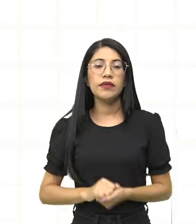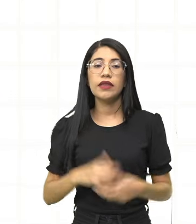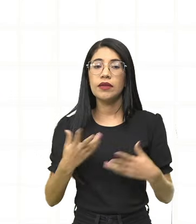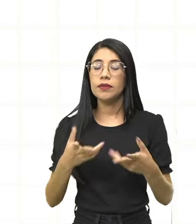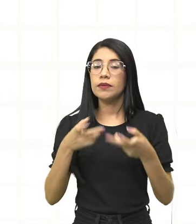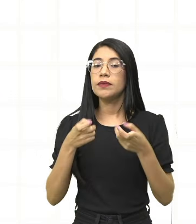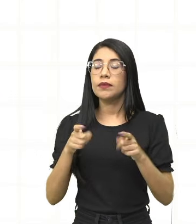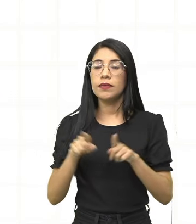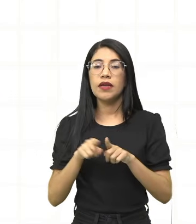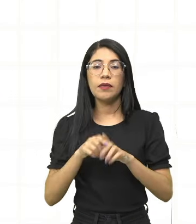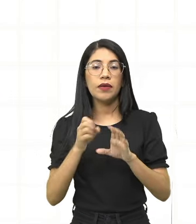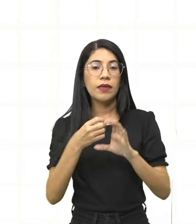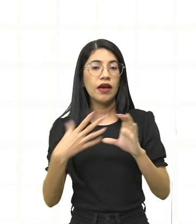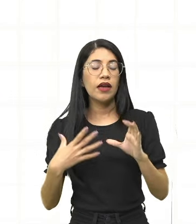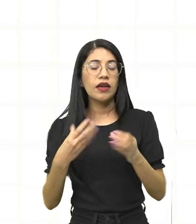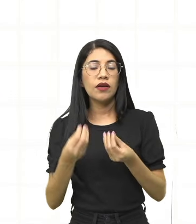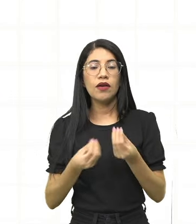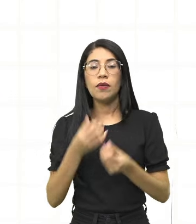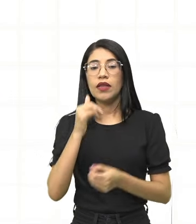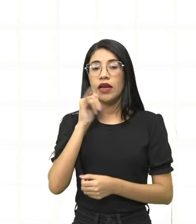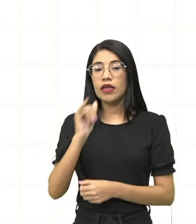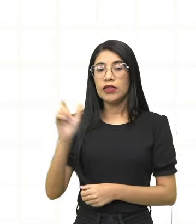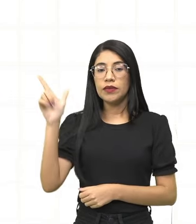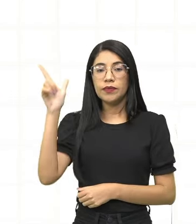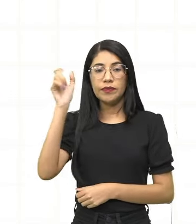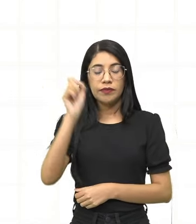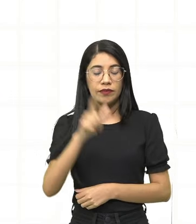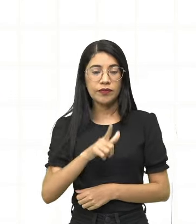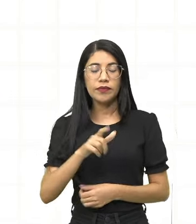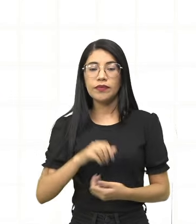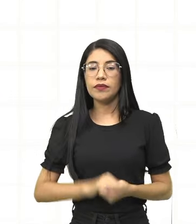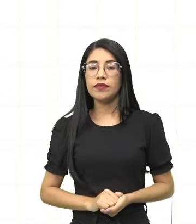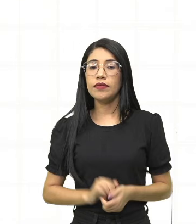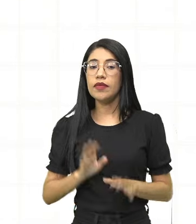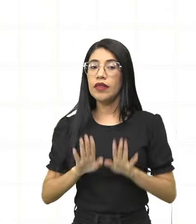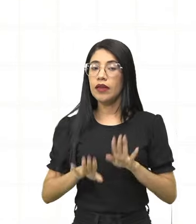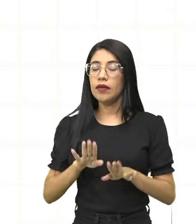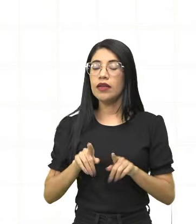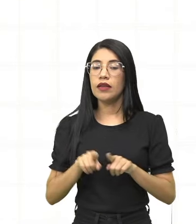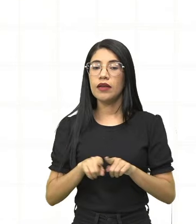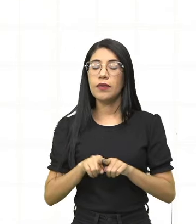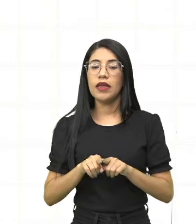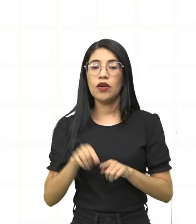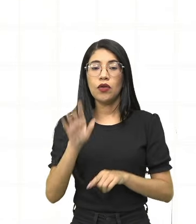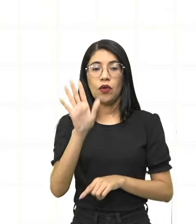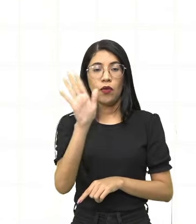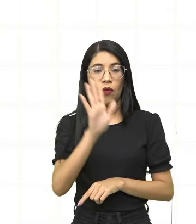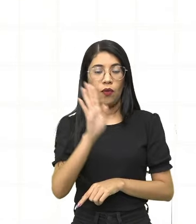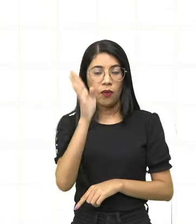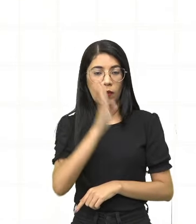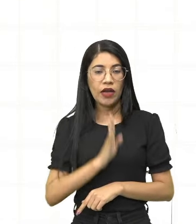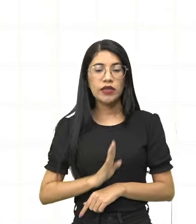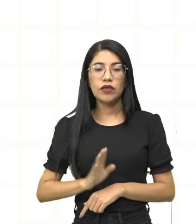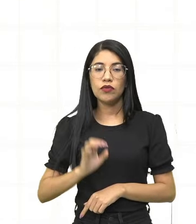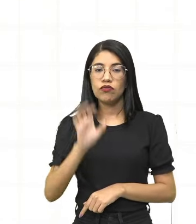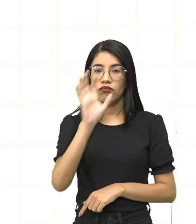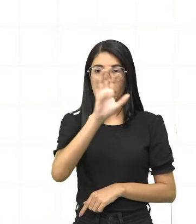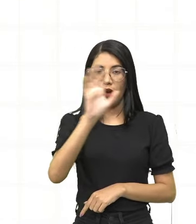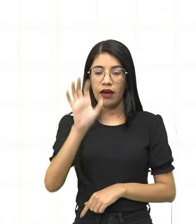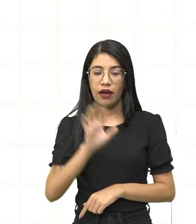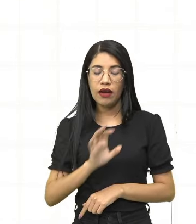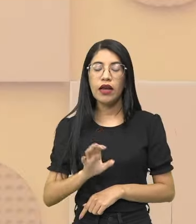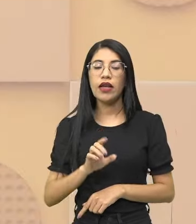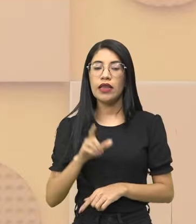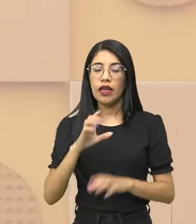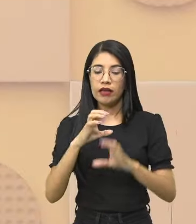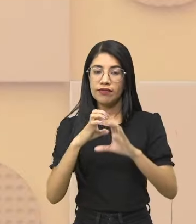observa essa característica na energia solar. E dependendo também, apesar de todo o Brasil estar localizado nessa zona, nessa